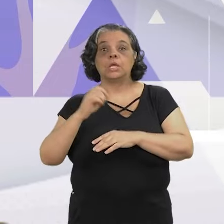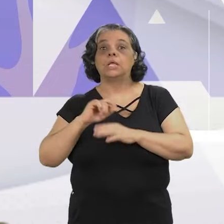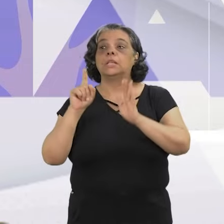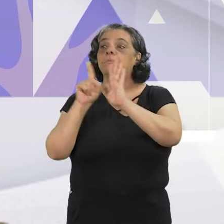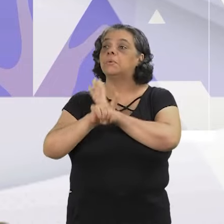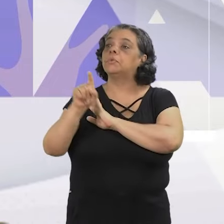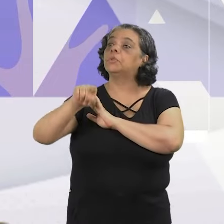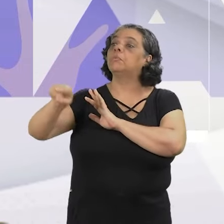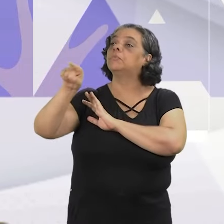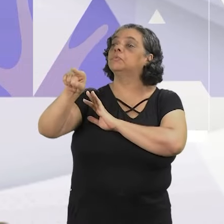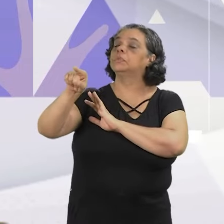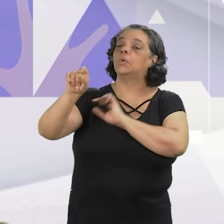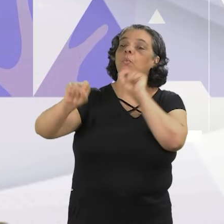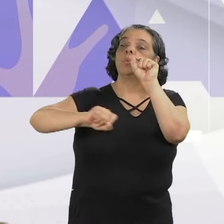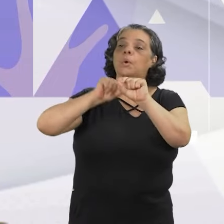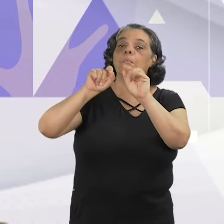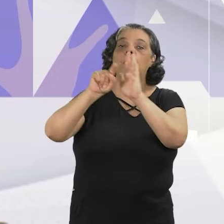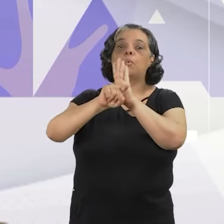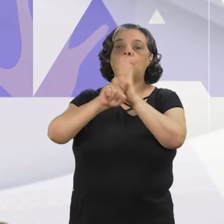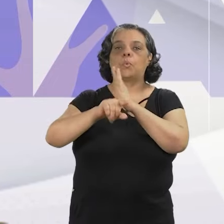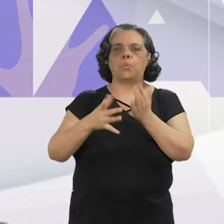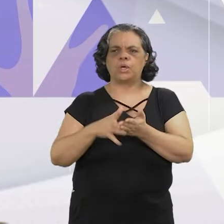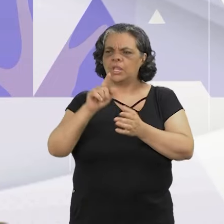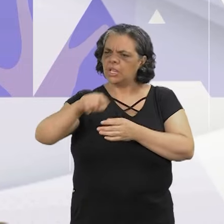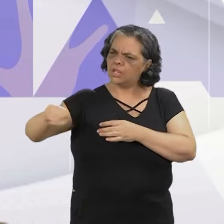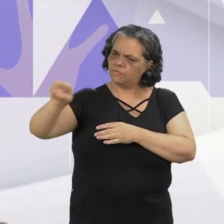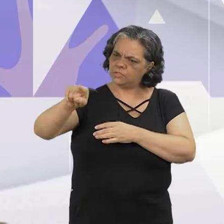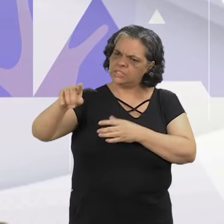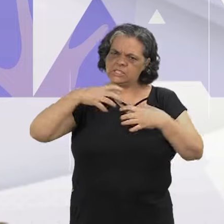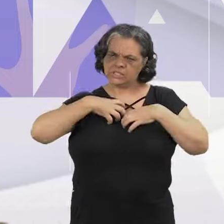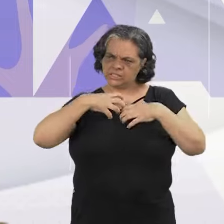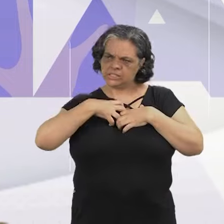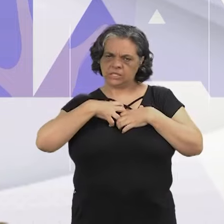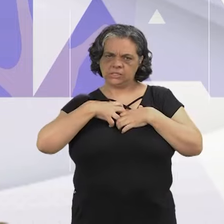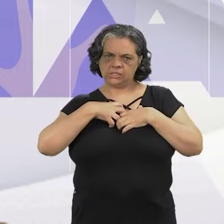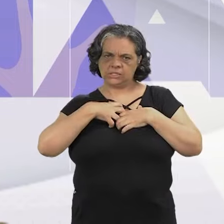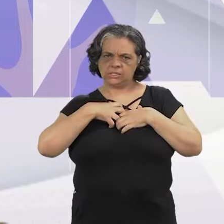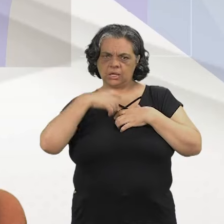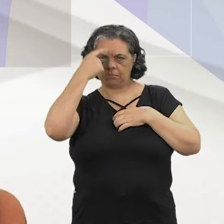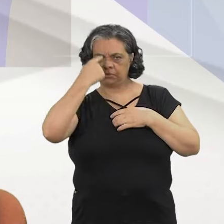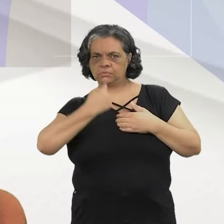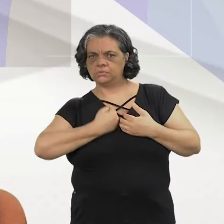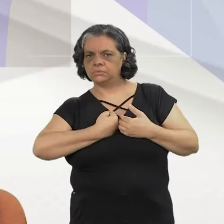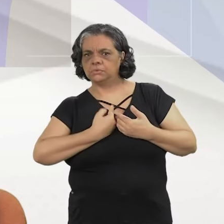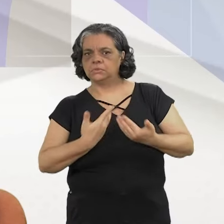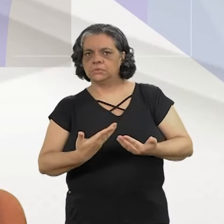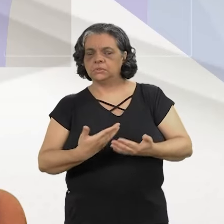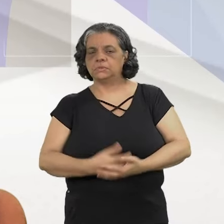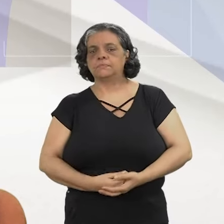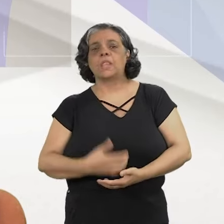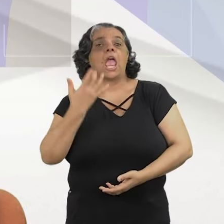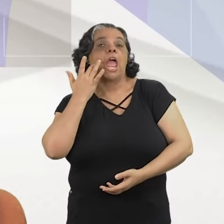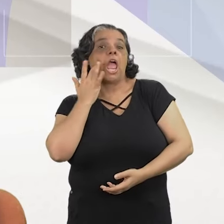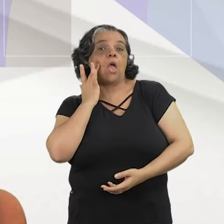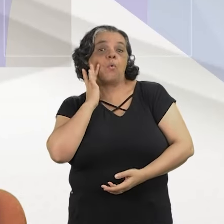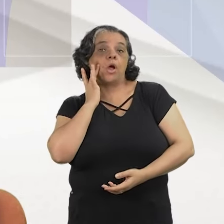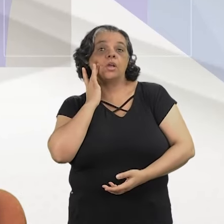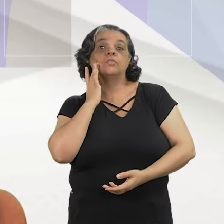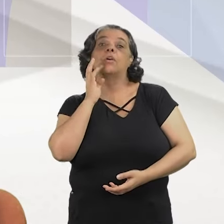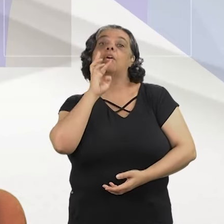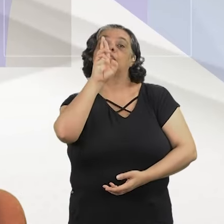perguntando para vocês a pergunta que a oro fez e vocês se sentem representadas é eu acho eu